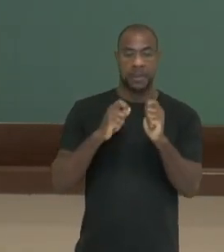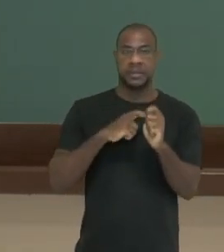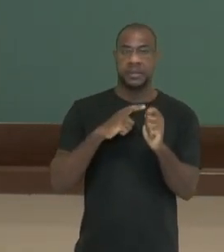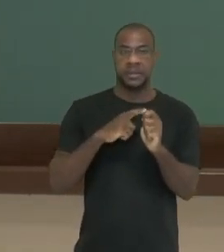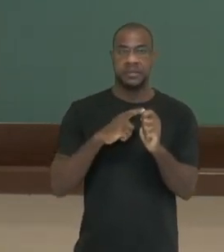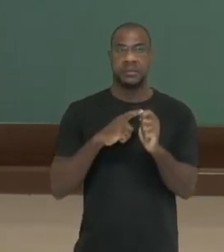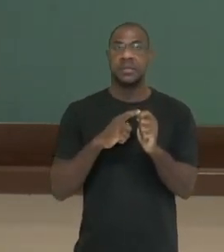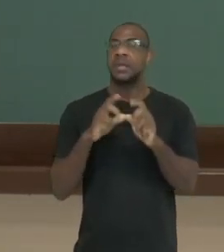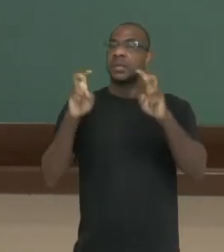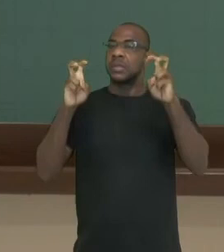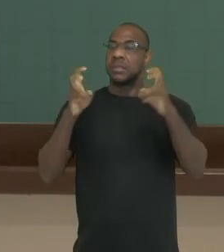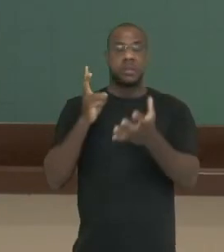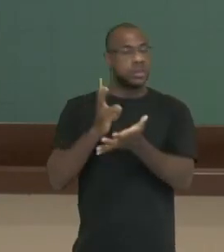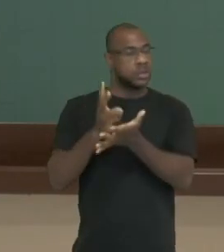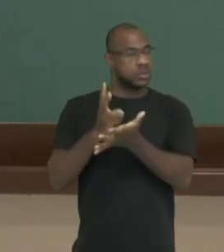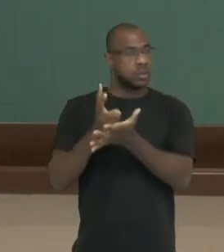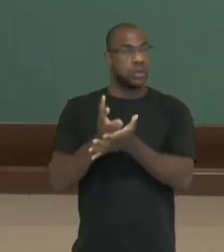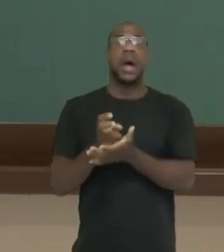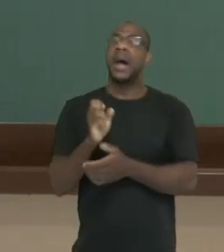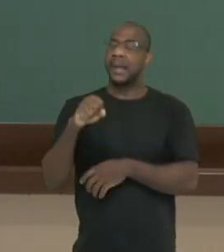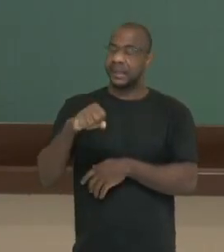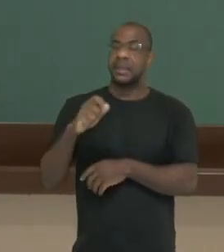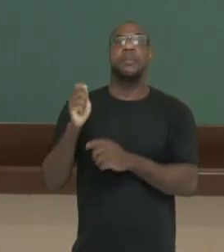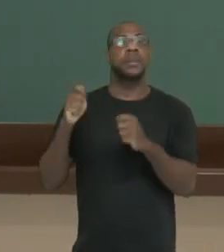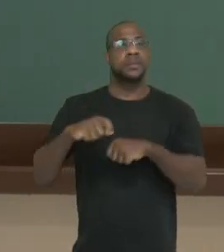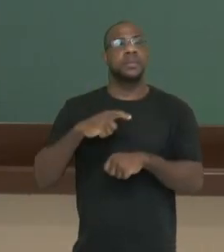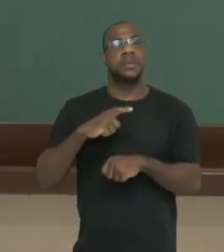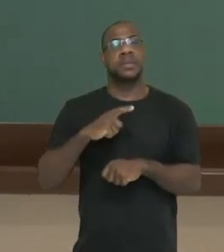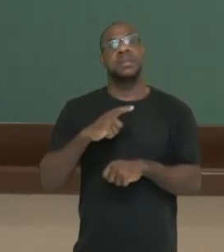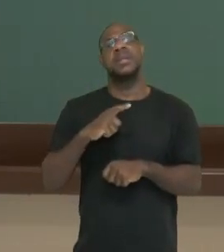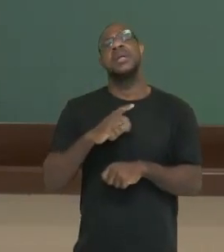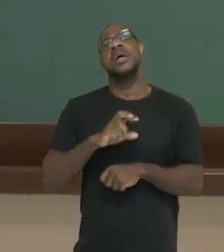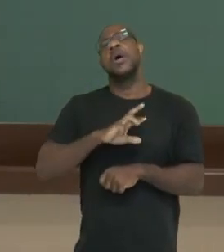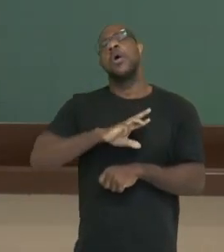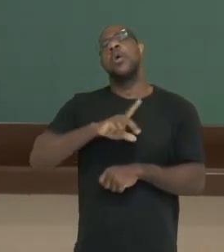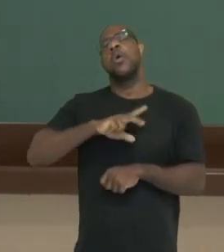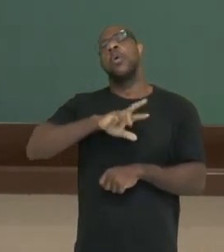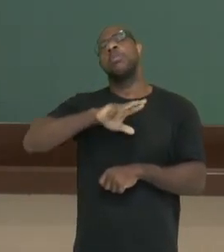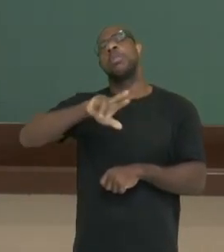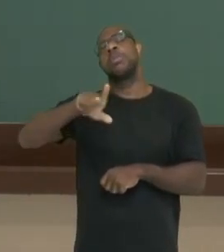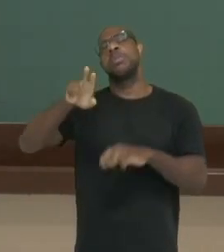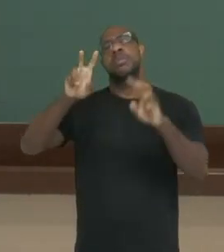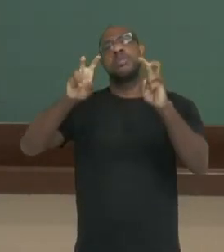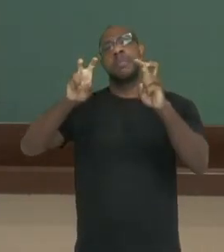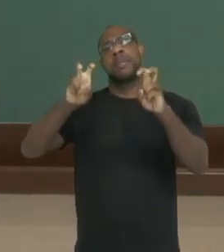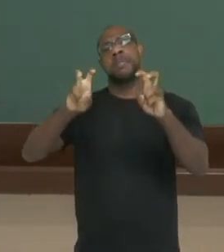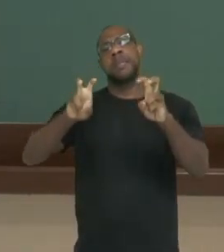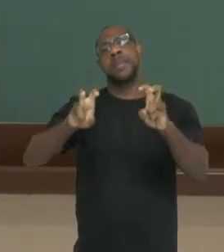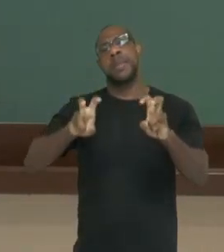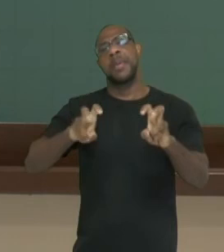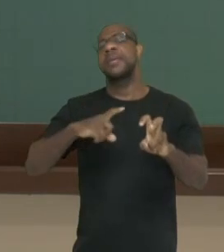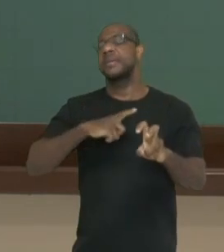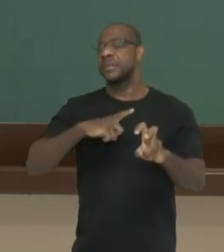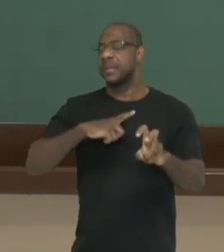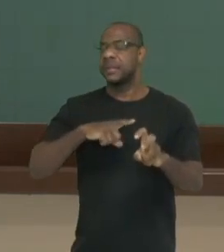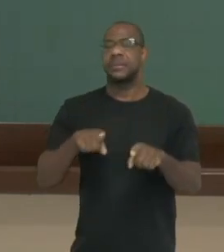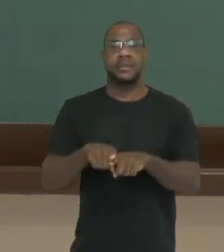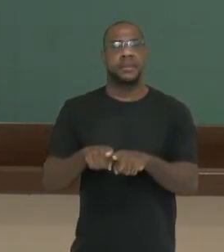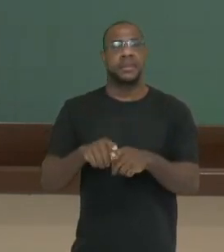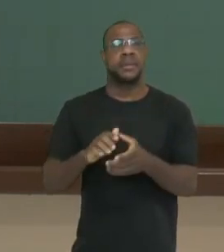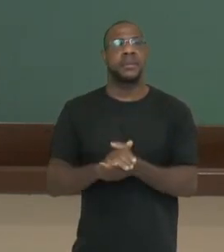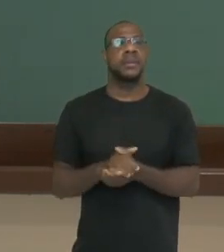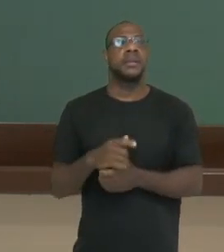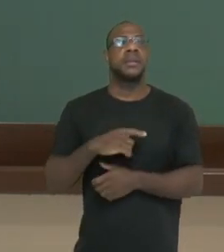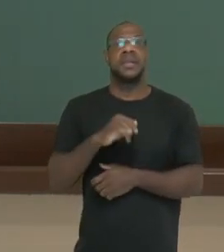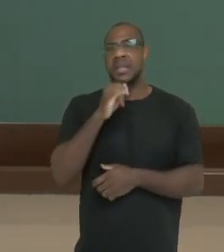mesmo assunto, aí sim nós poderíamos ter vários outros títulos, né, compondo essa reportagem. Nós poderíamos